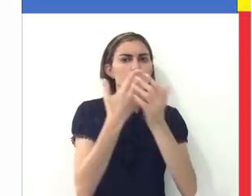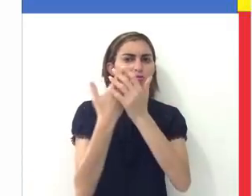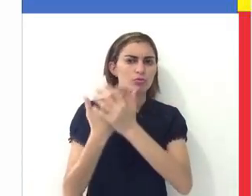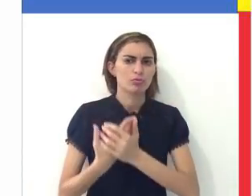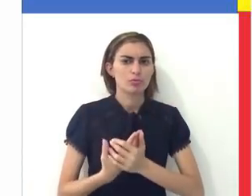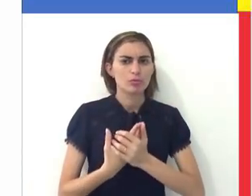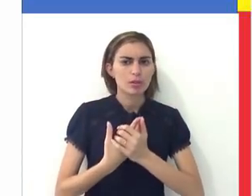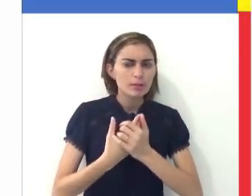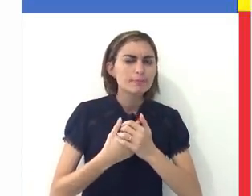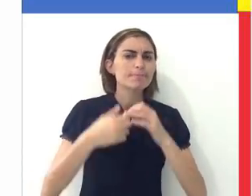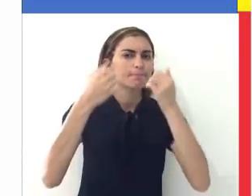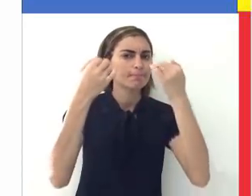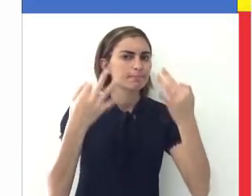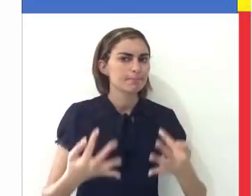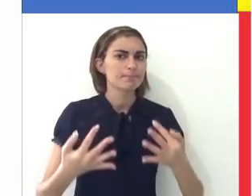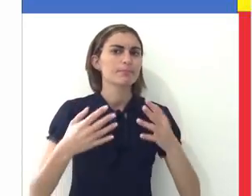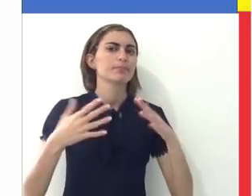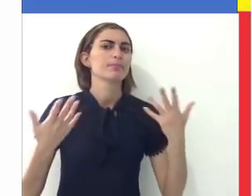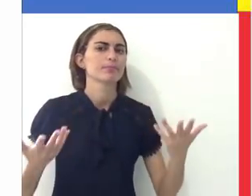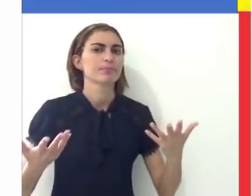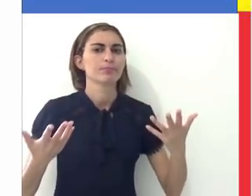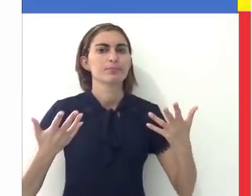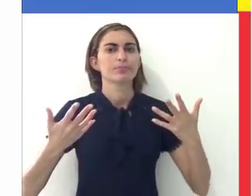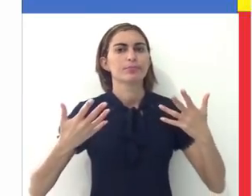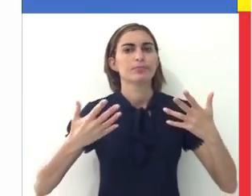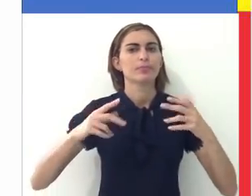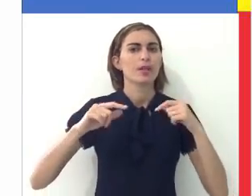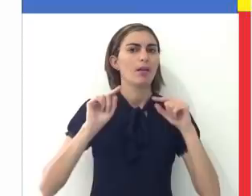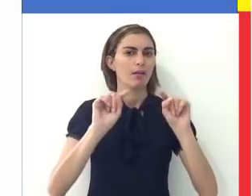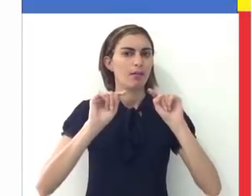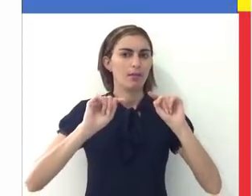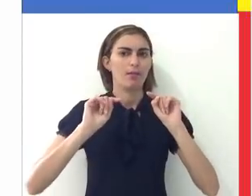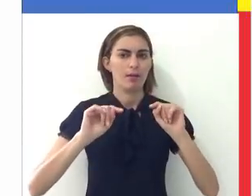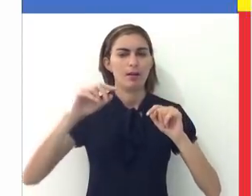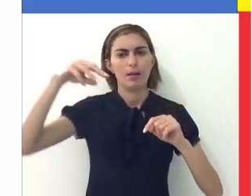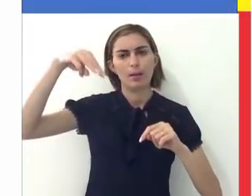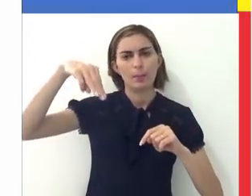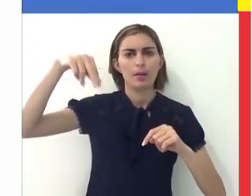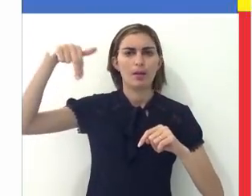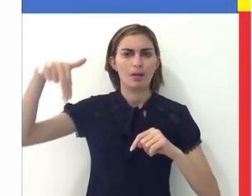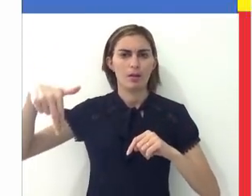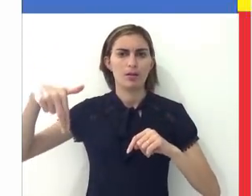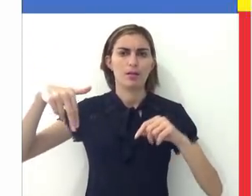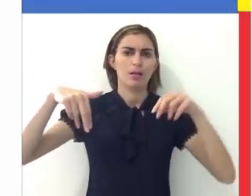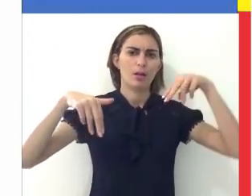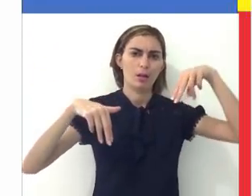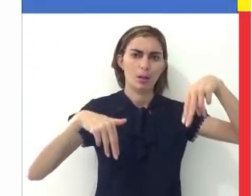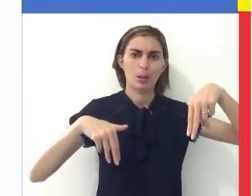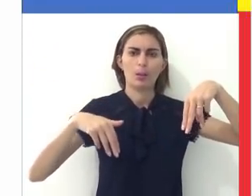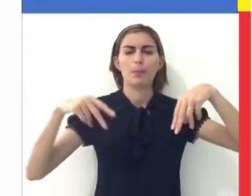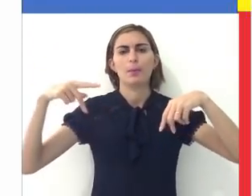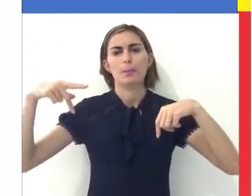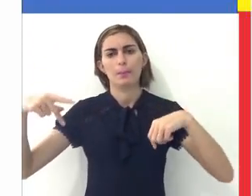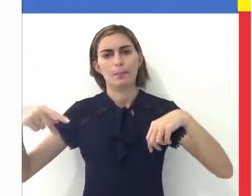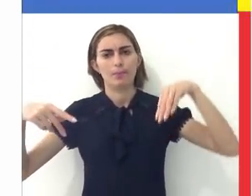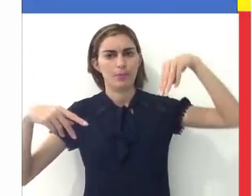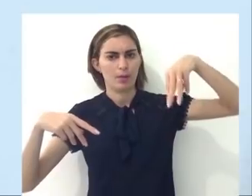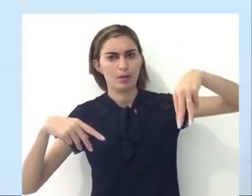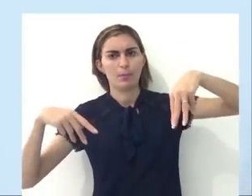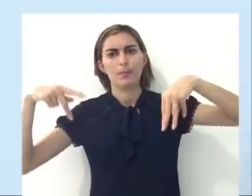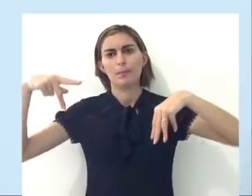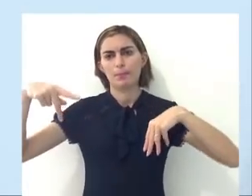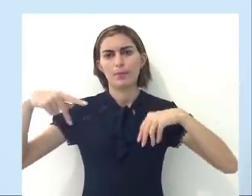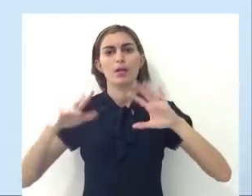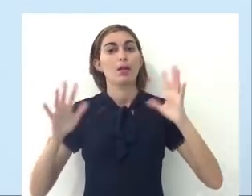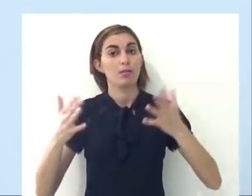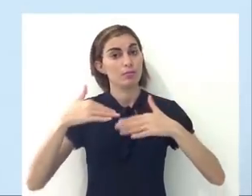propriedades estudadas, determine. Ora, M, N e N, P.